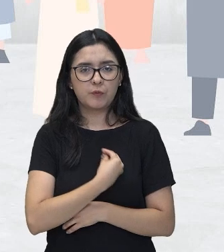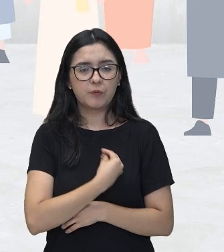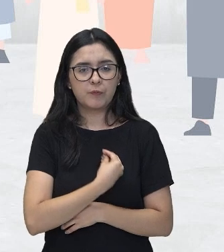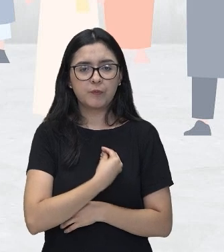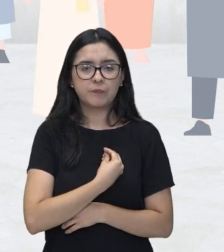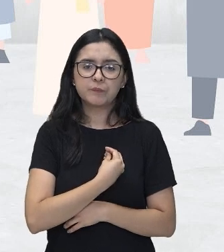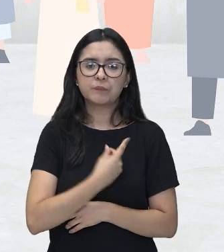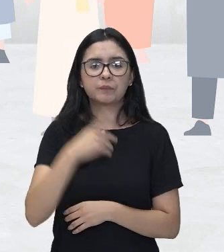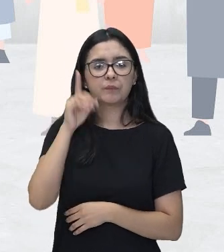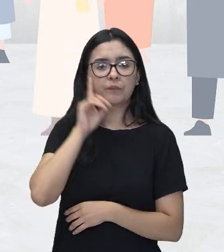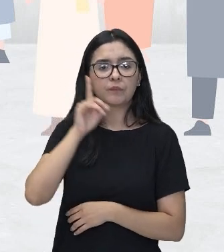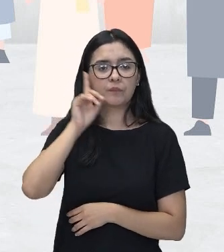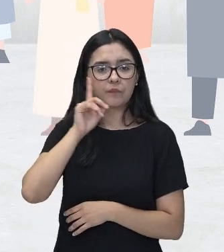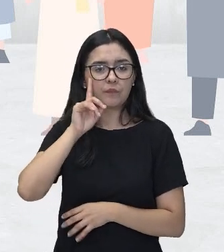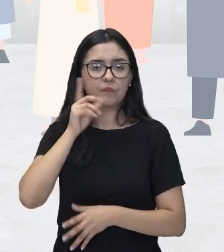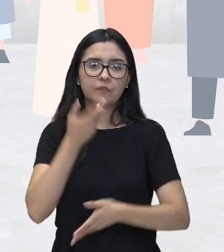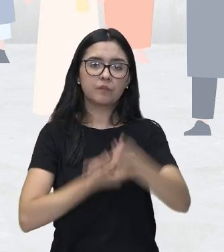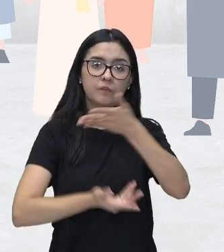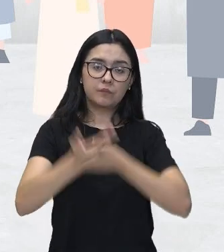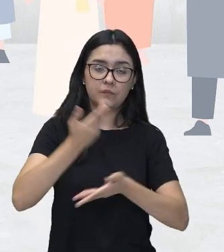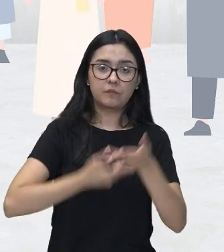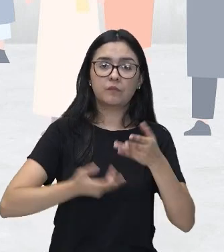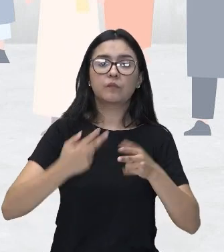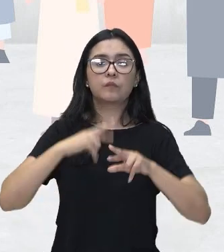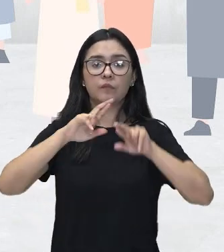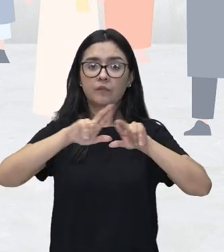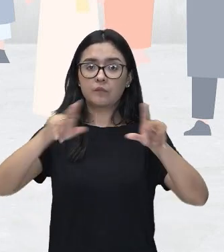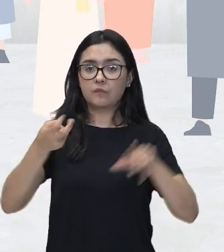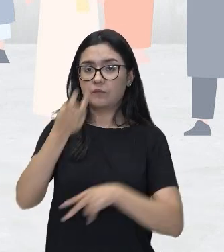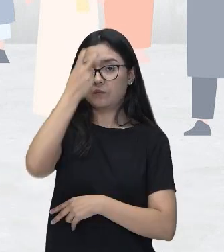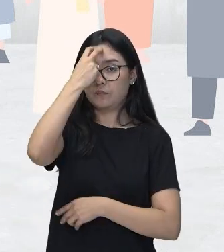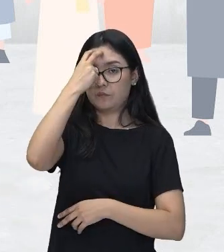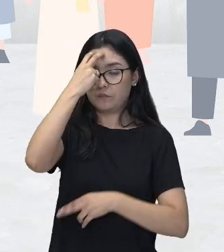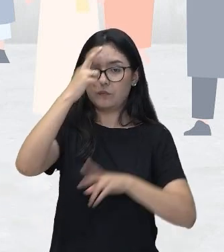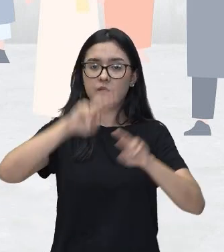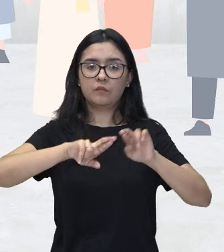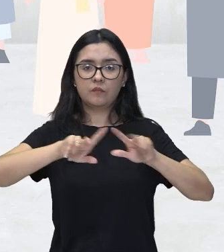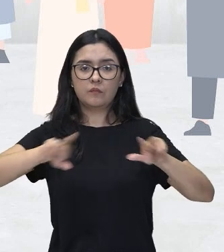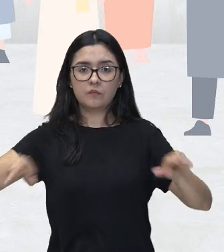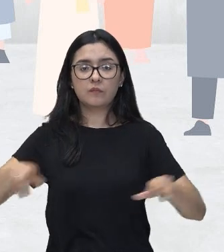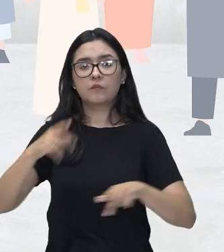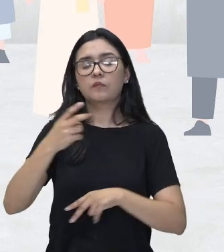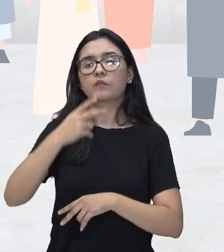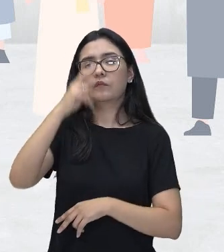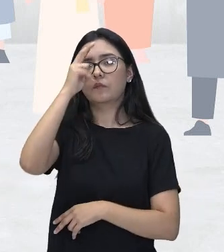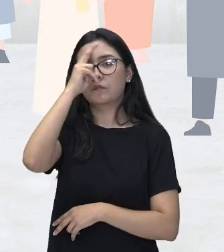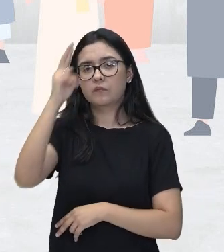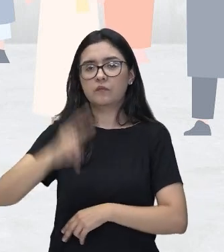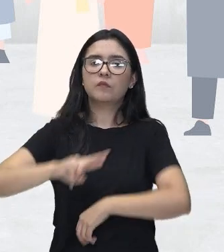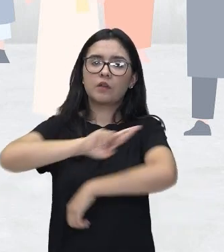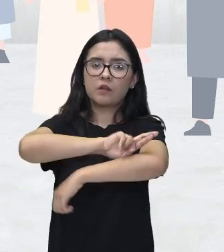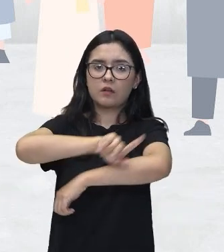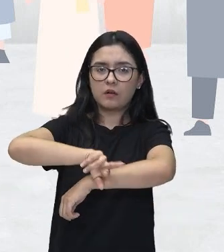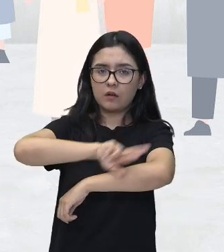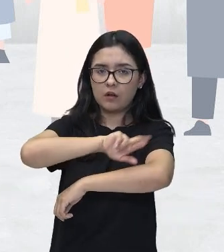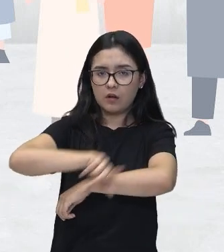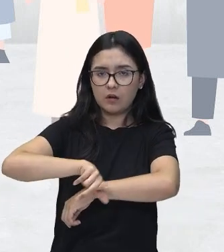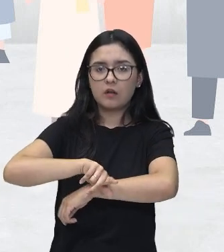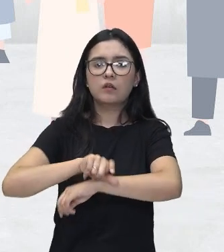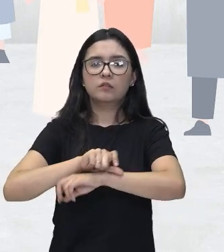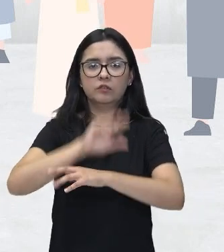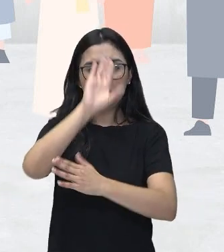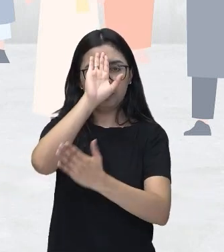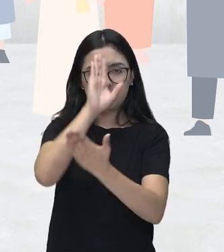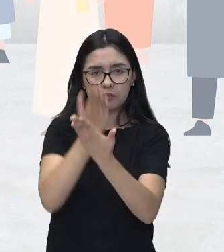no nosso dia a dia. Diversidade de culturas, diversidades de histórias, diversidades de raças, de crenças.